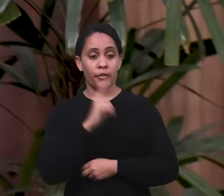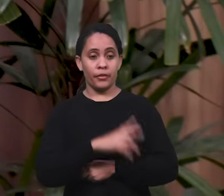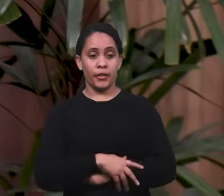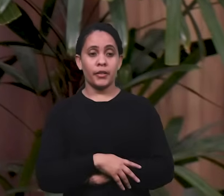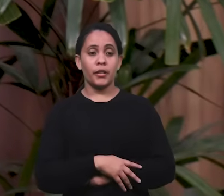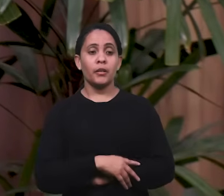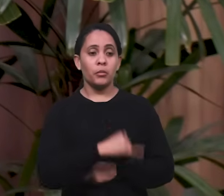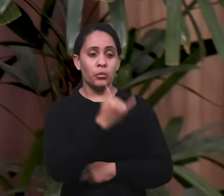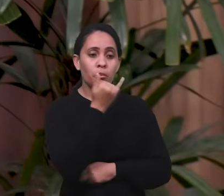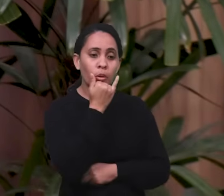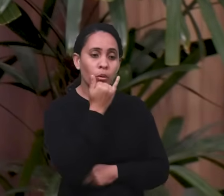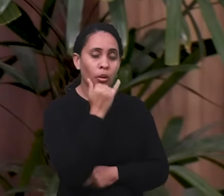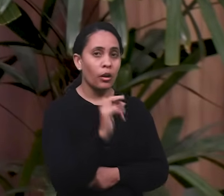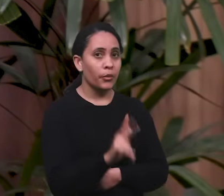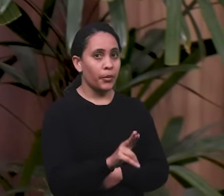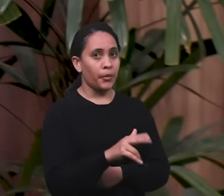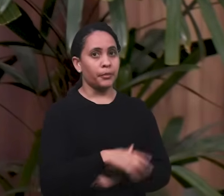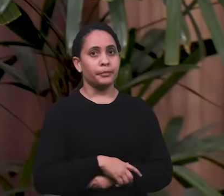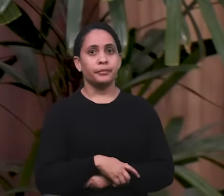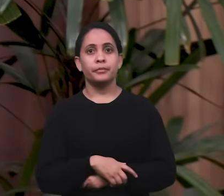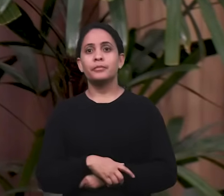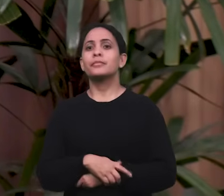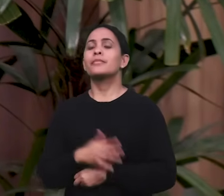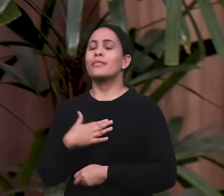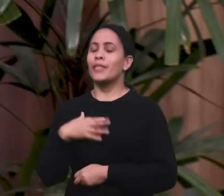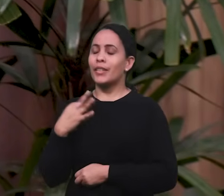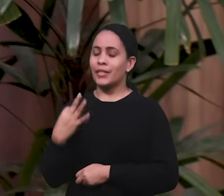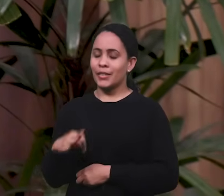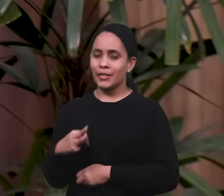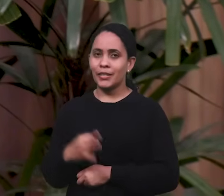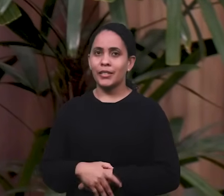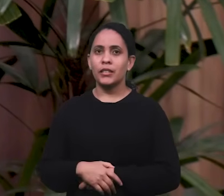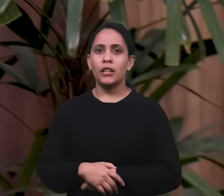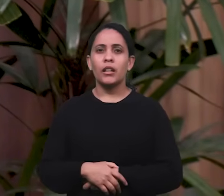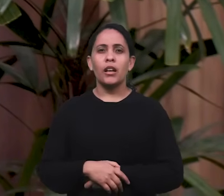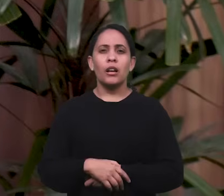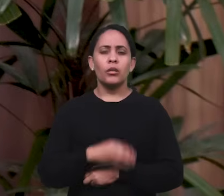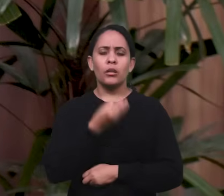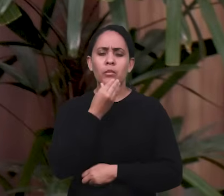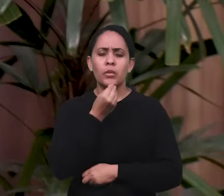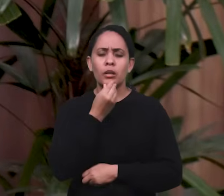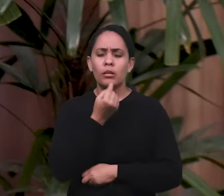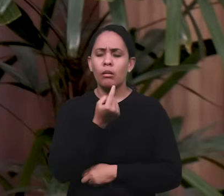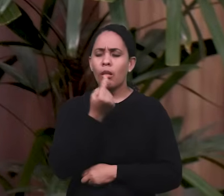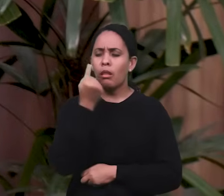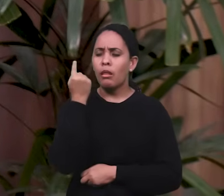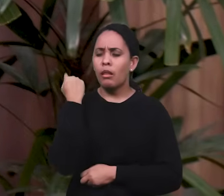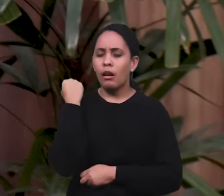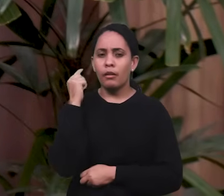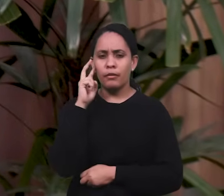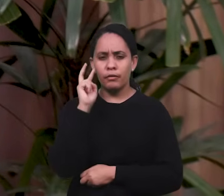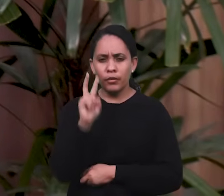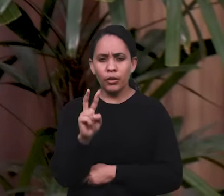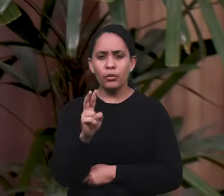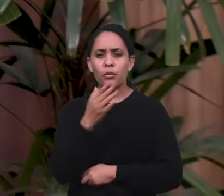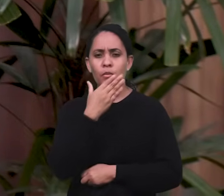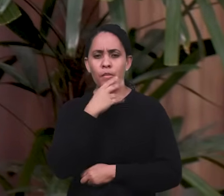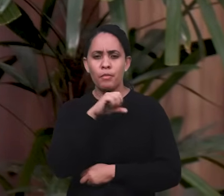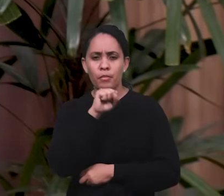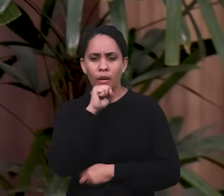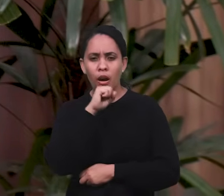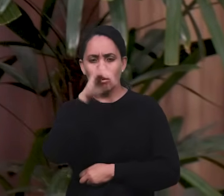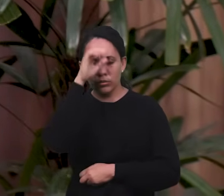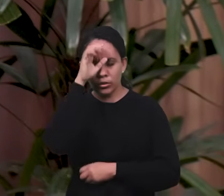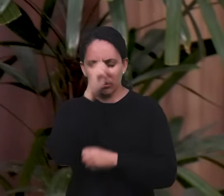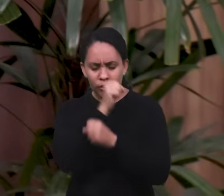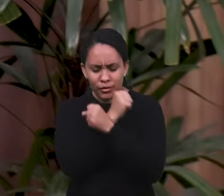e agora era a hora de José perdoar os seus irmãos. Eu tenho certeza que aquela cena que o menino viu, do pai